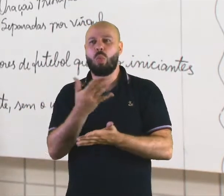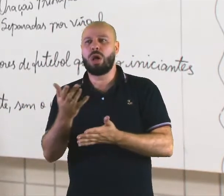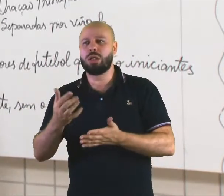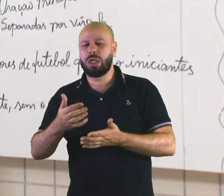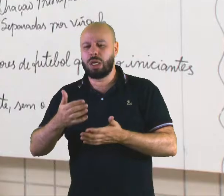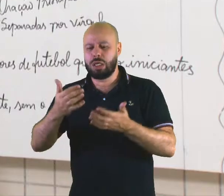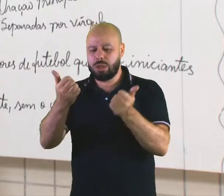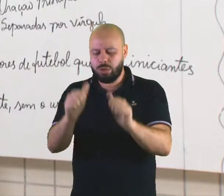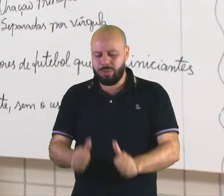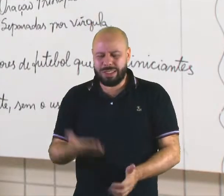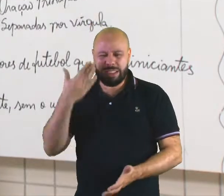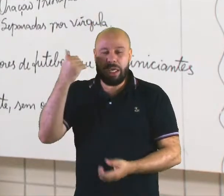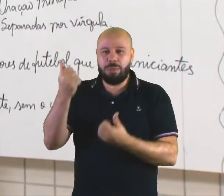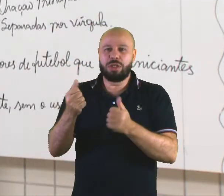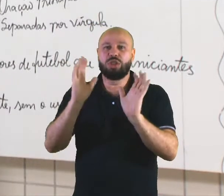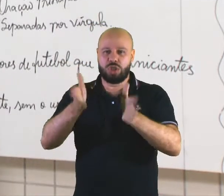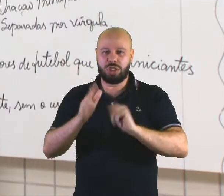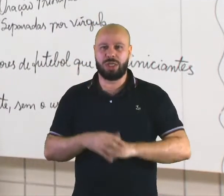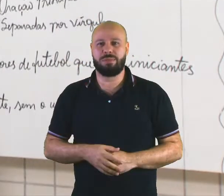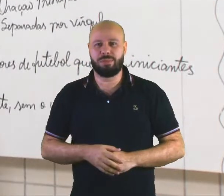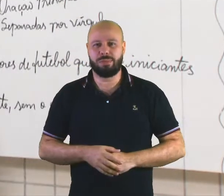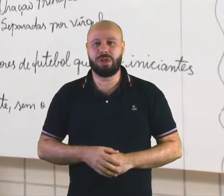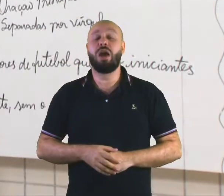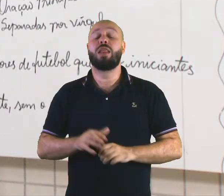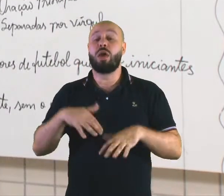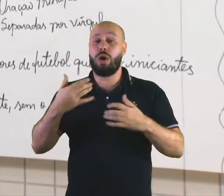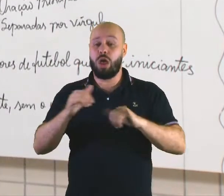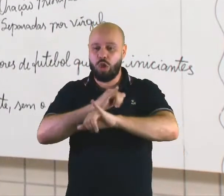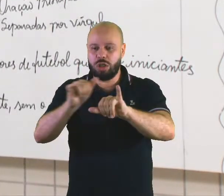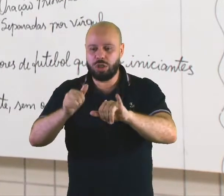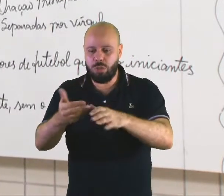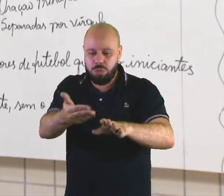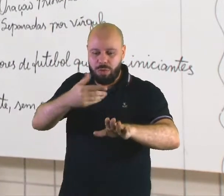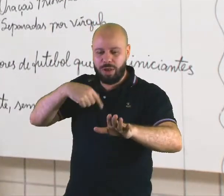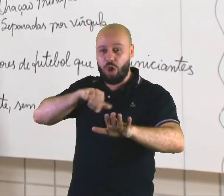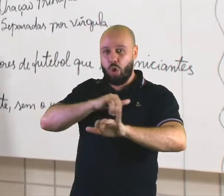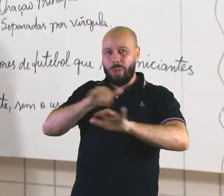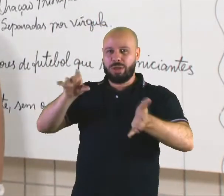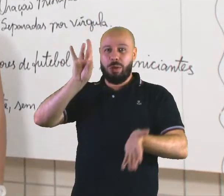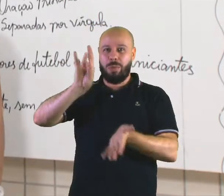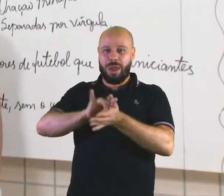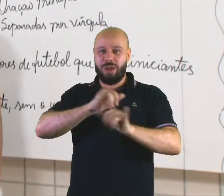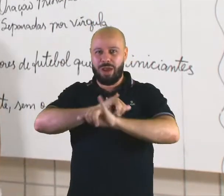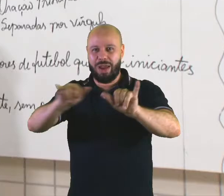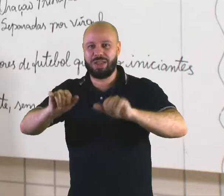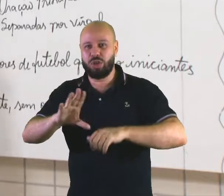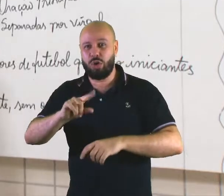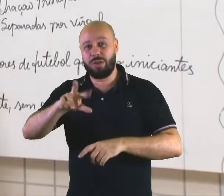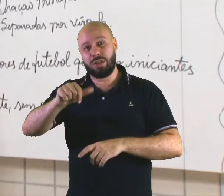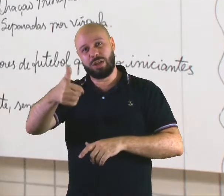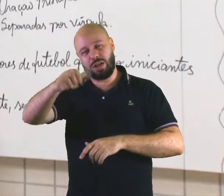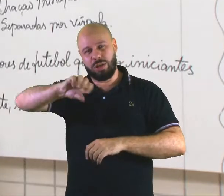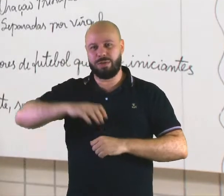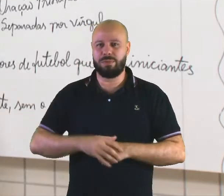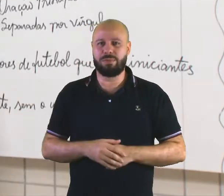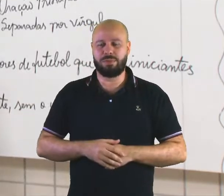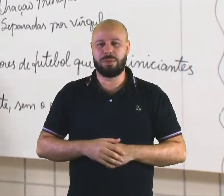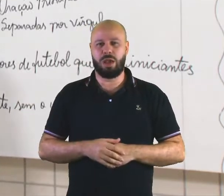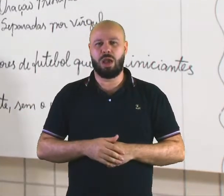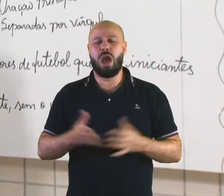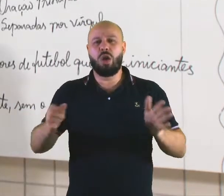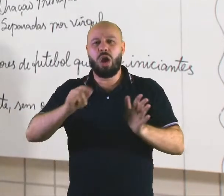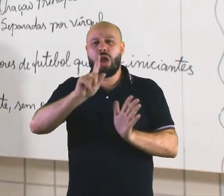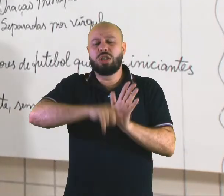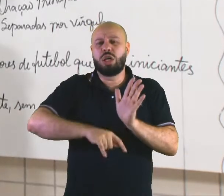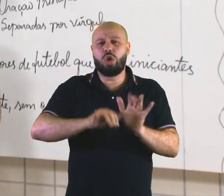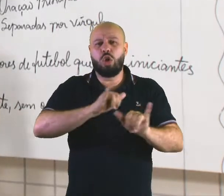que desencadeou toda a notícia, tá? Então vamos conhecer melhor o que é esse gênero notícia, onde